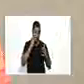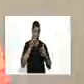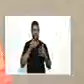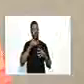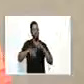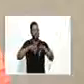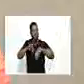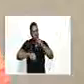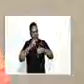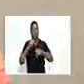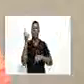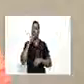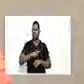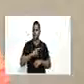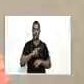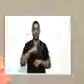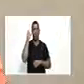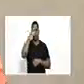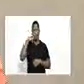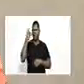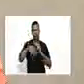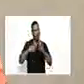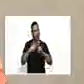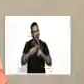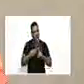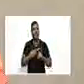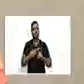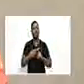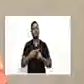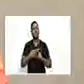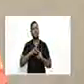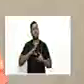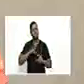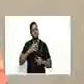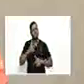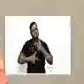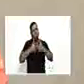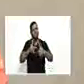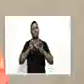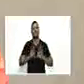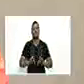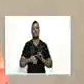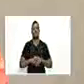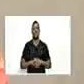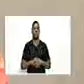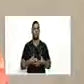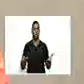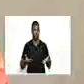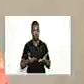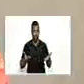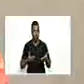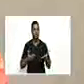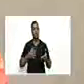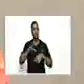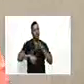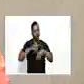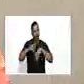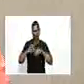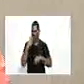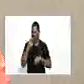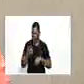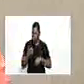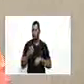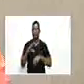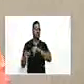pulos deles mas eles eles vestem a camisa então e eu acho que hoje a respeito da coleta Eu acho que